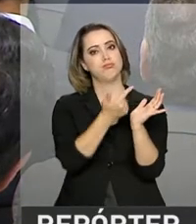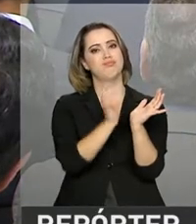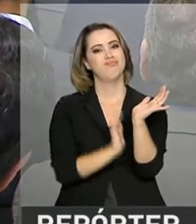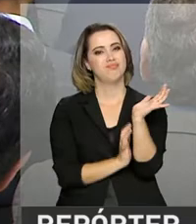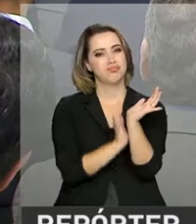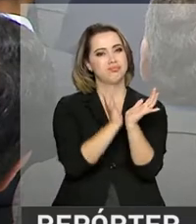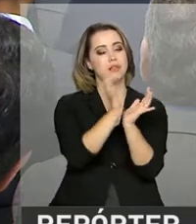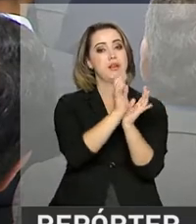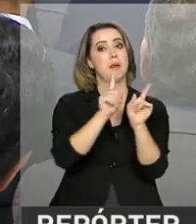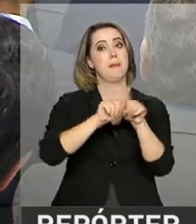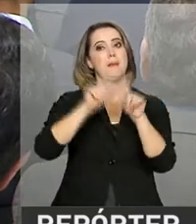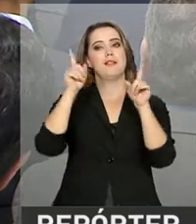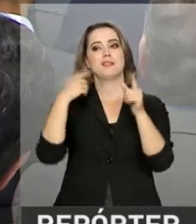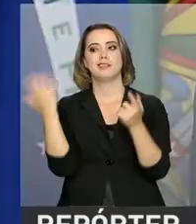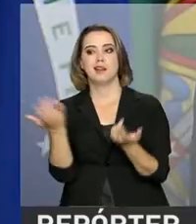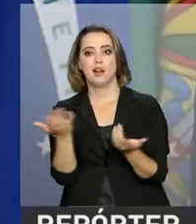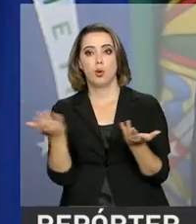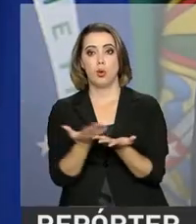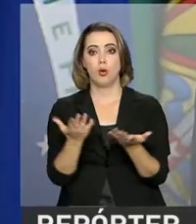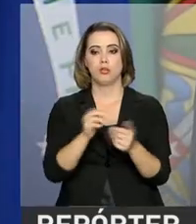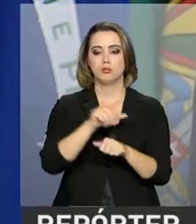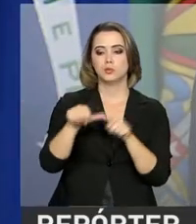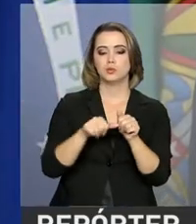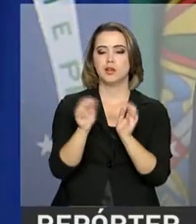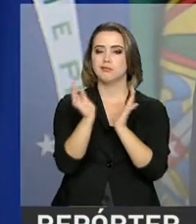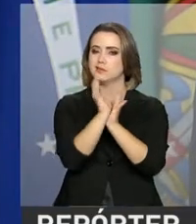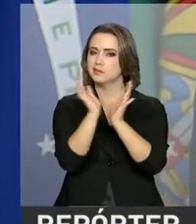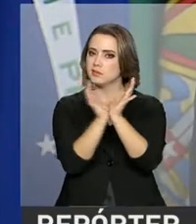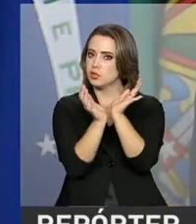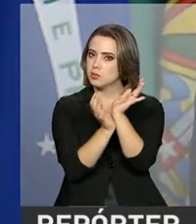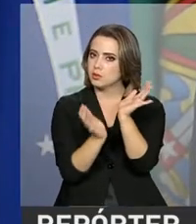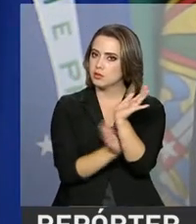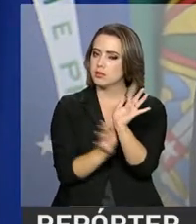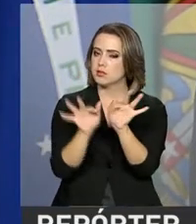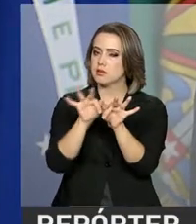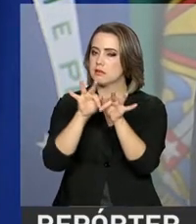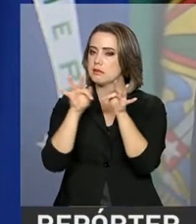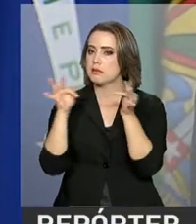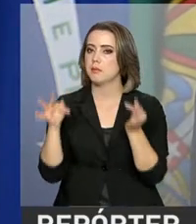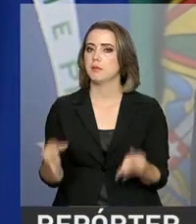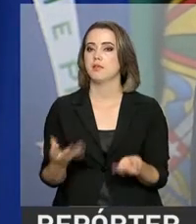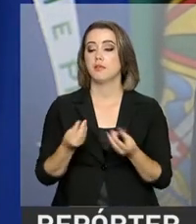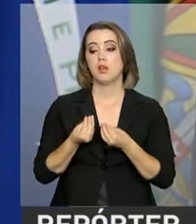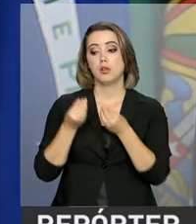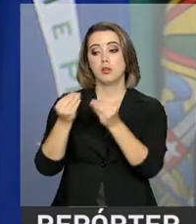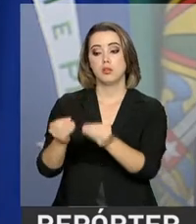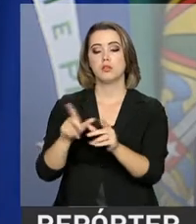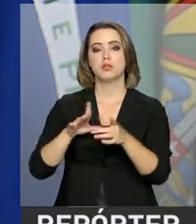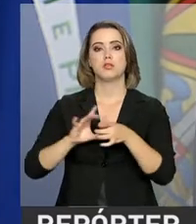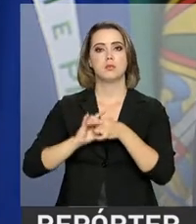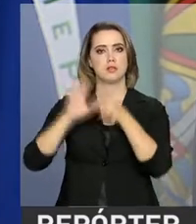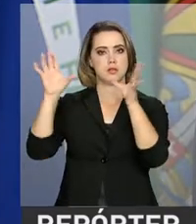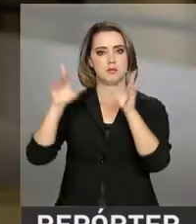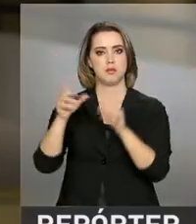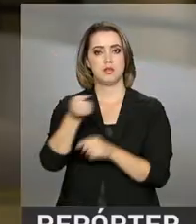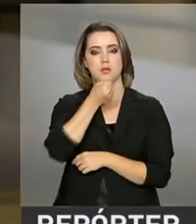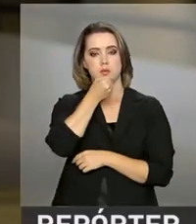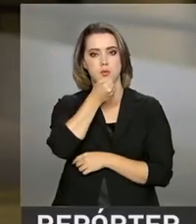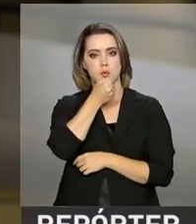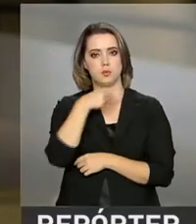agilizar e desburocratizar, eu creio que é uma contribuição que nós damos a imprensa livre do nosso país.